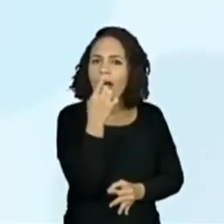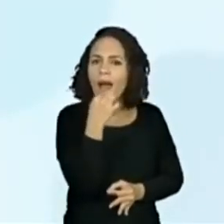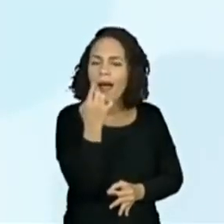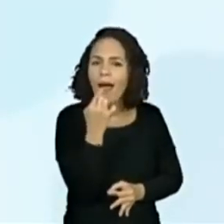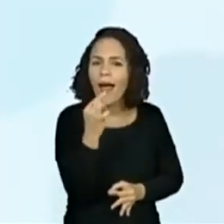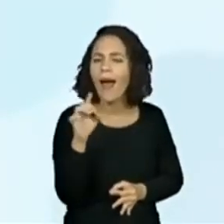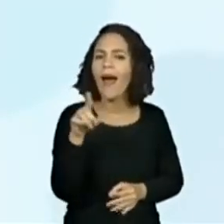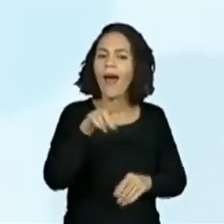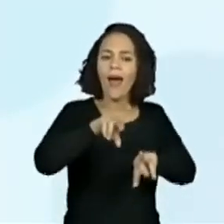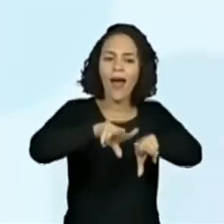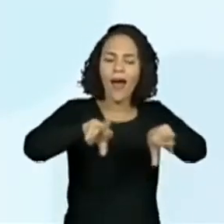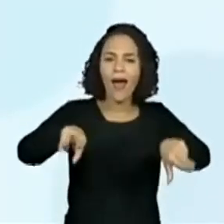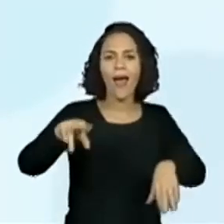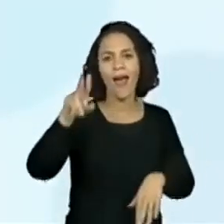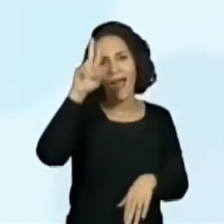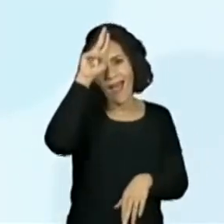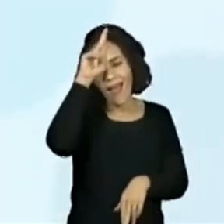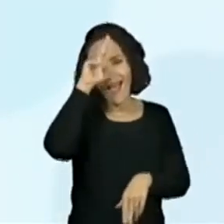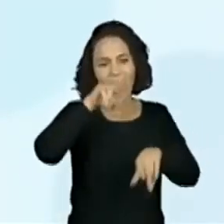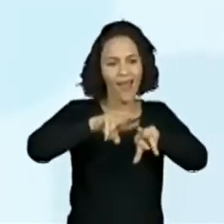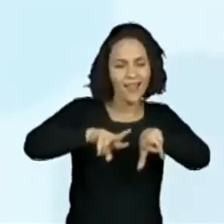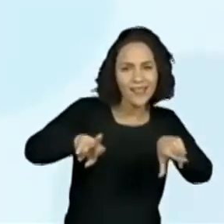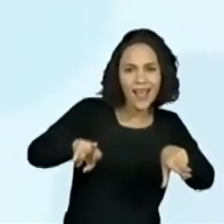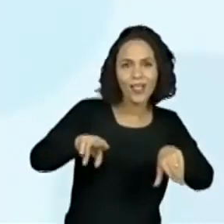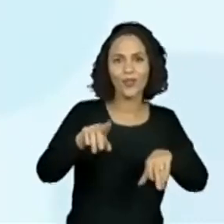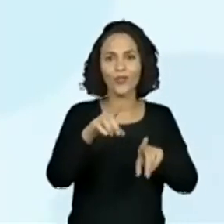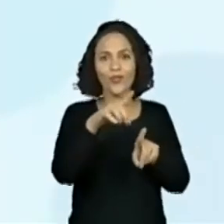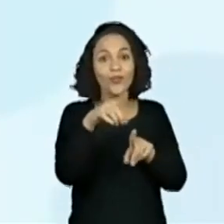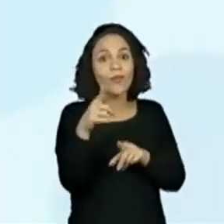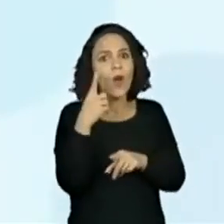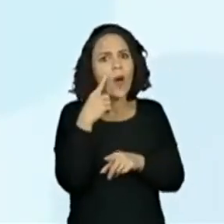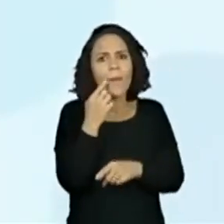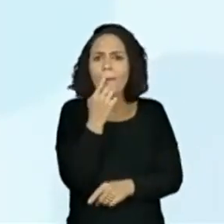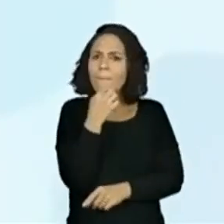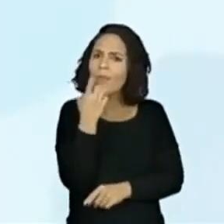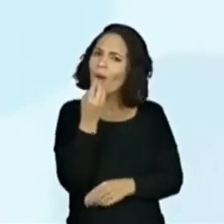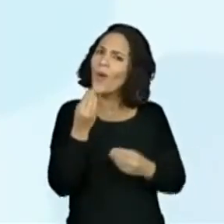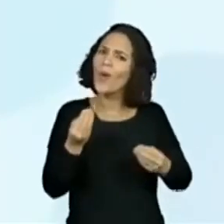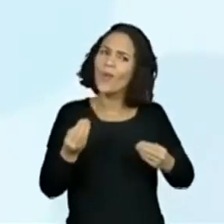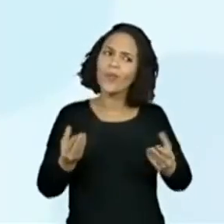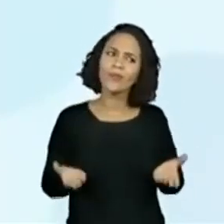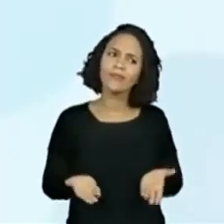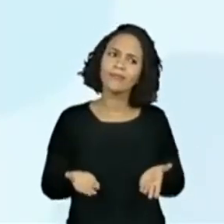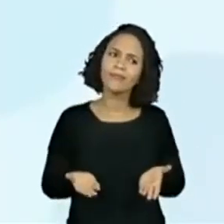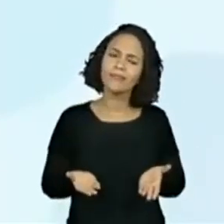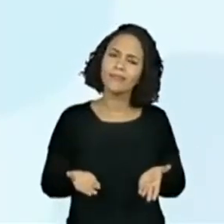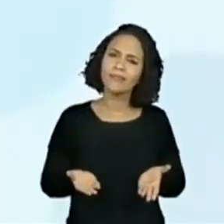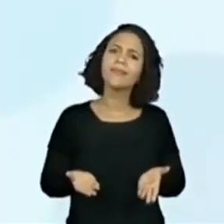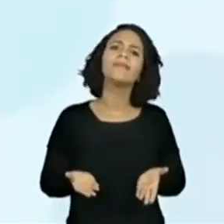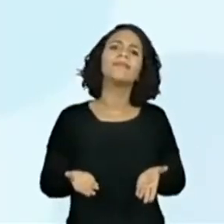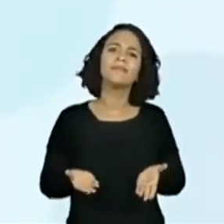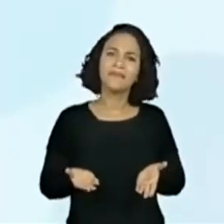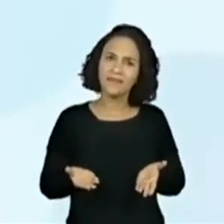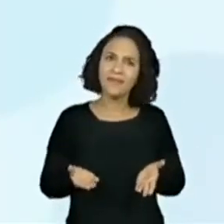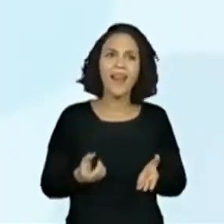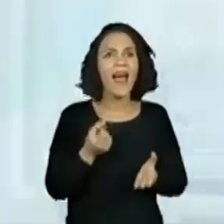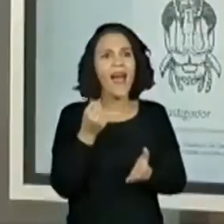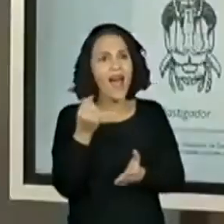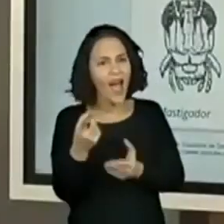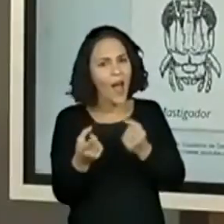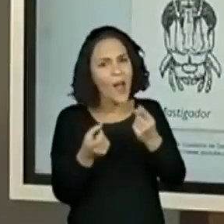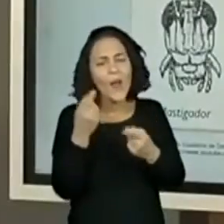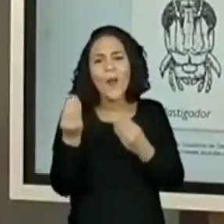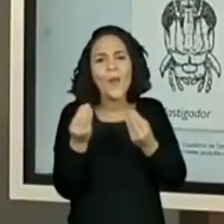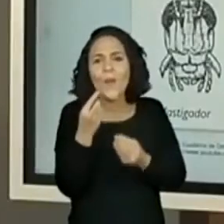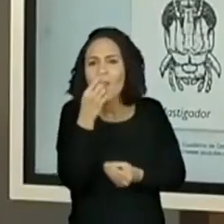alguns insetos. Para a boca, como será que são as bocas de alguns insetos? Nós